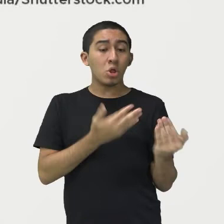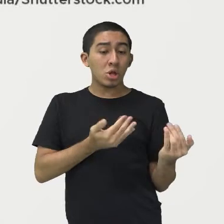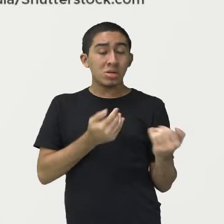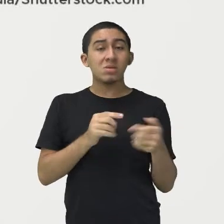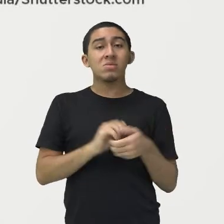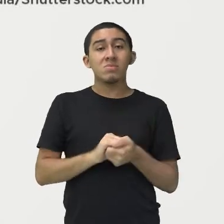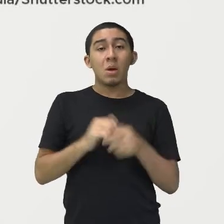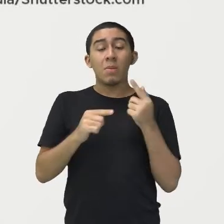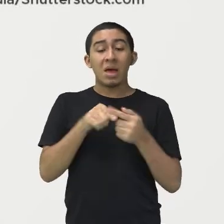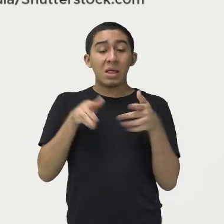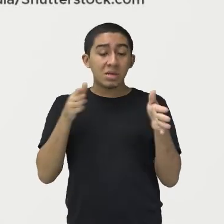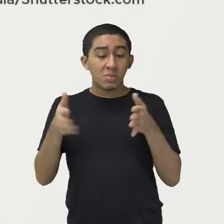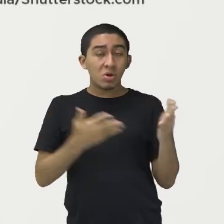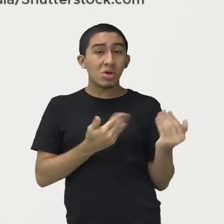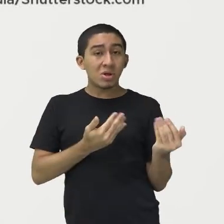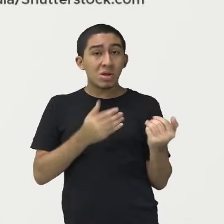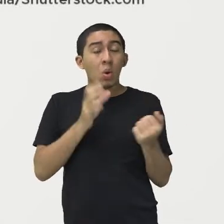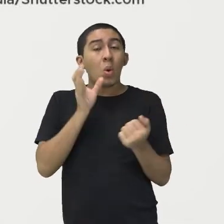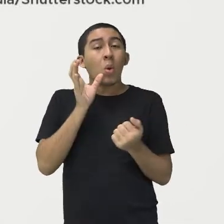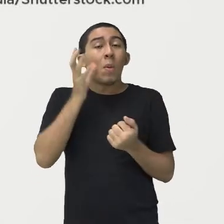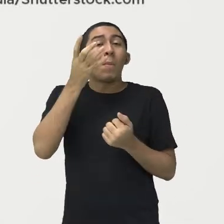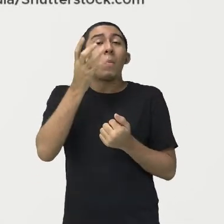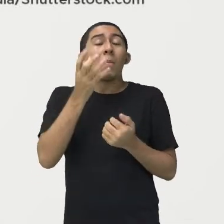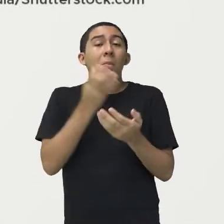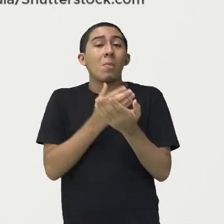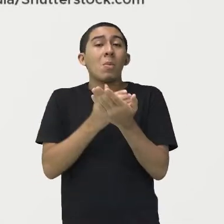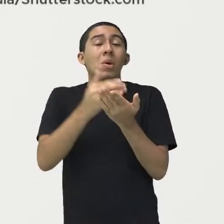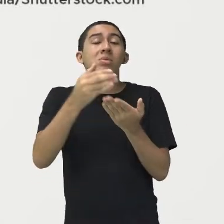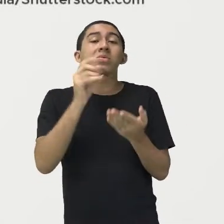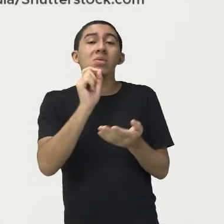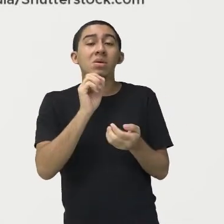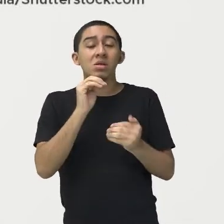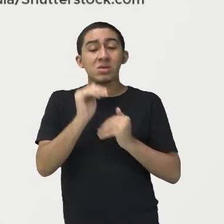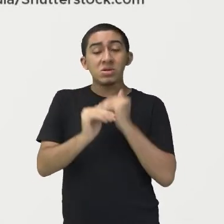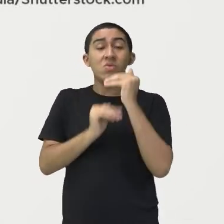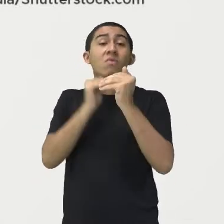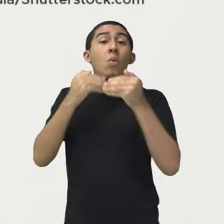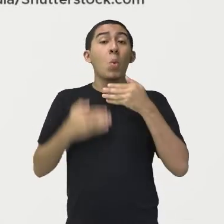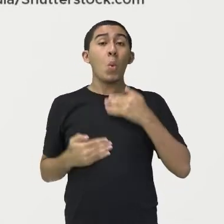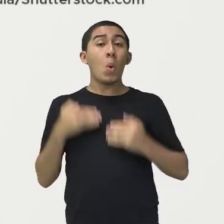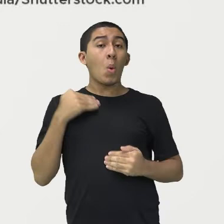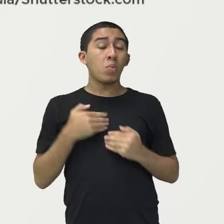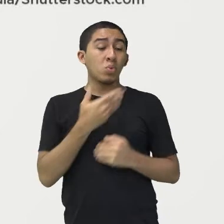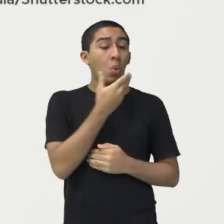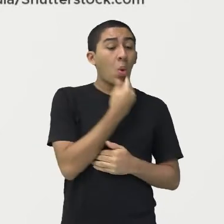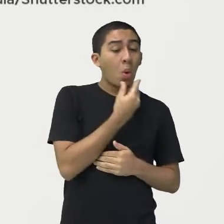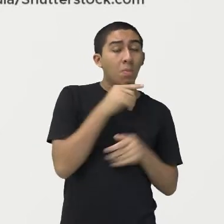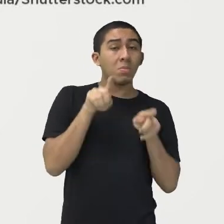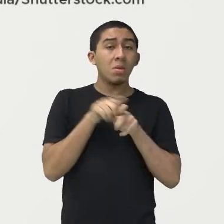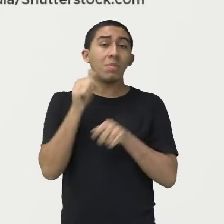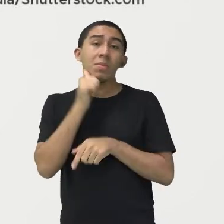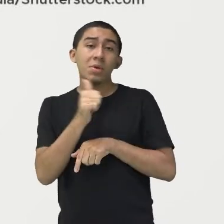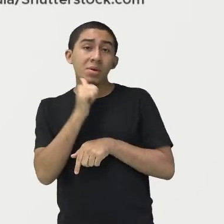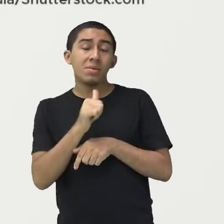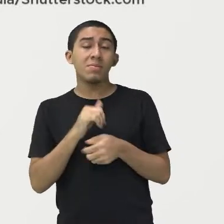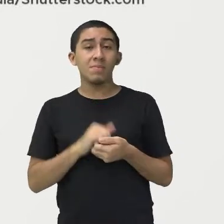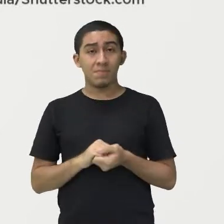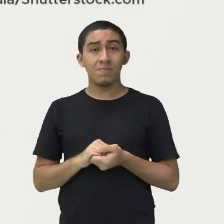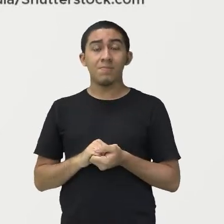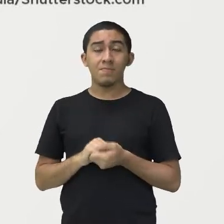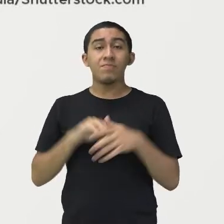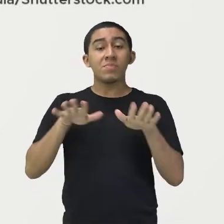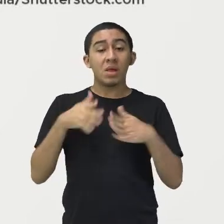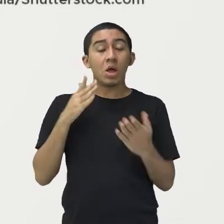adolescência que começa a se desenvolver o corpo, tanto do menino quanto da menina. Então,